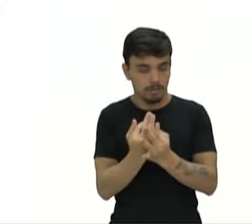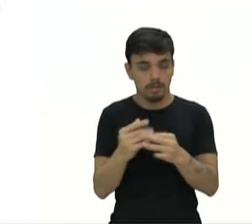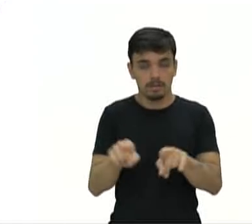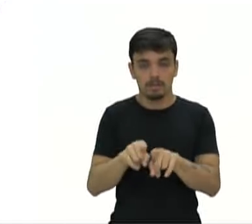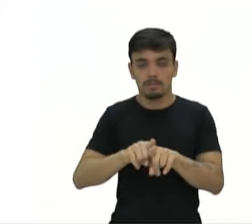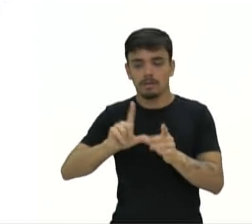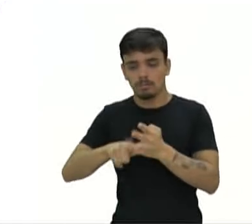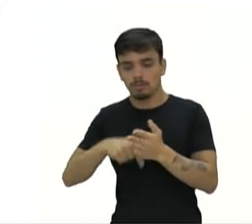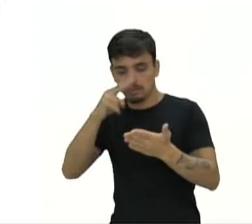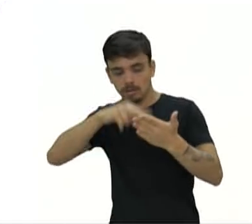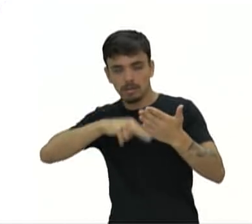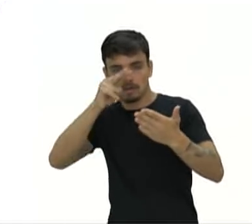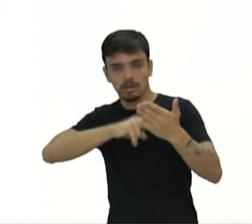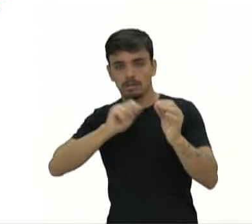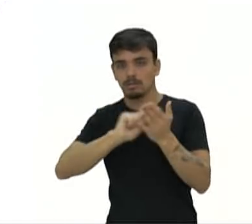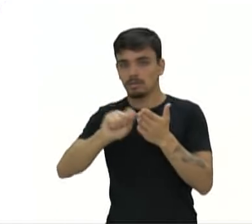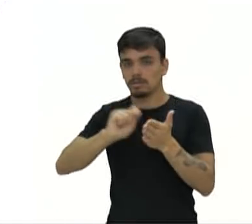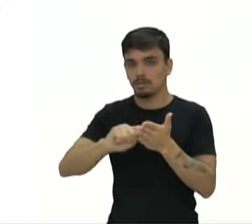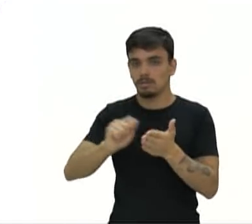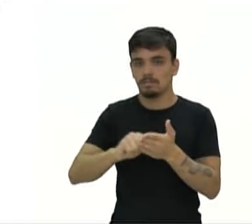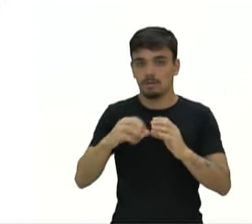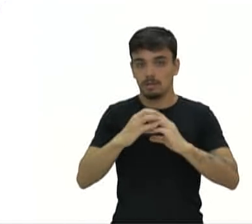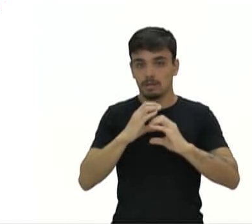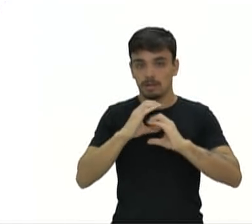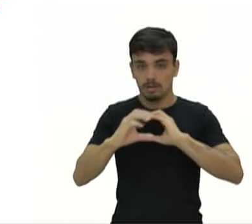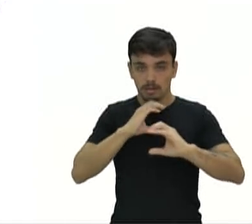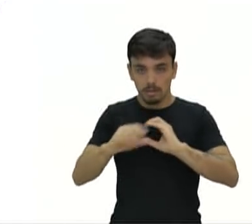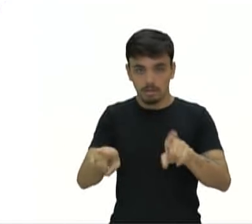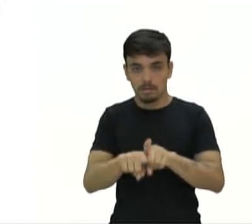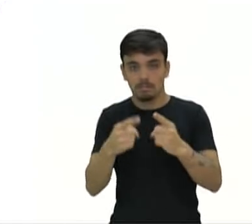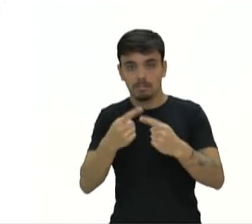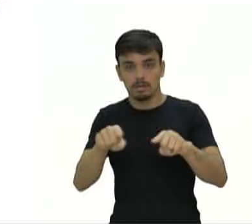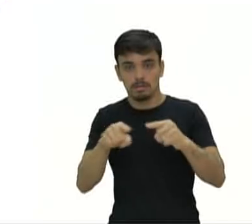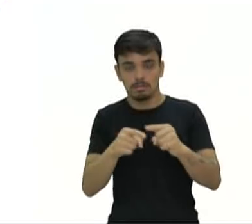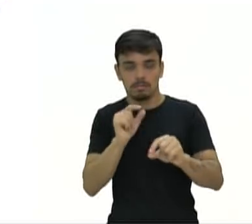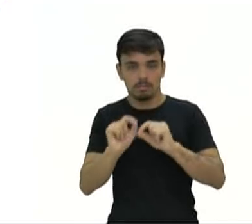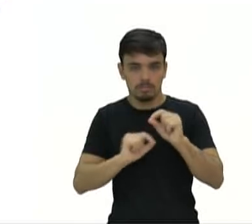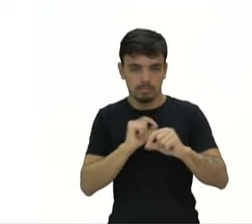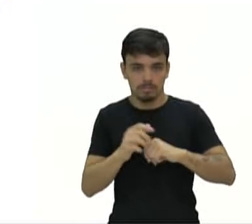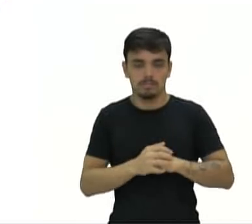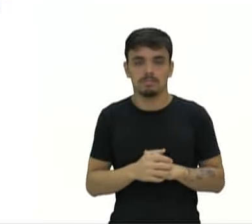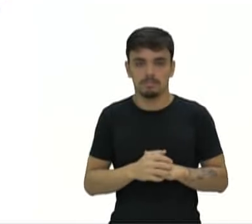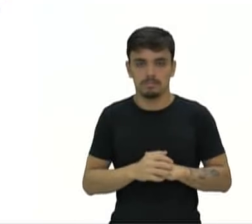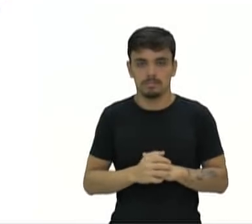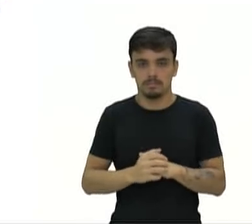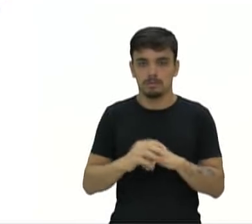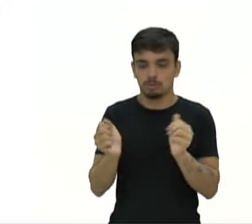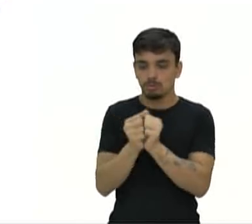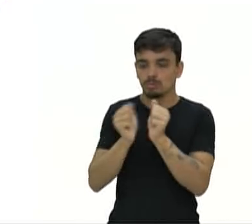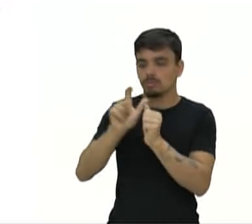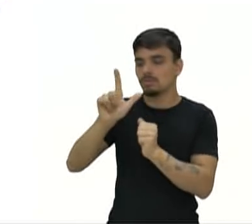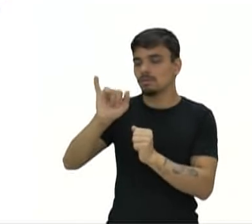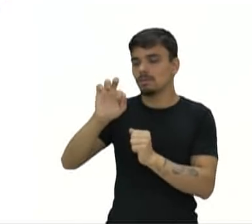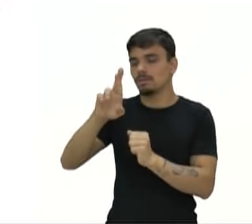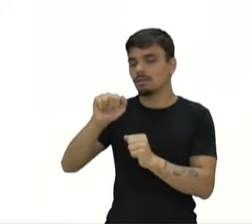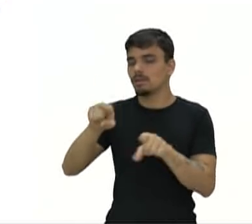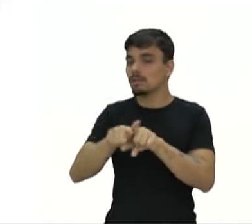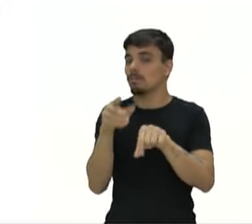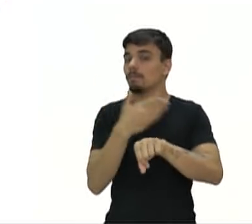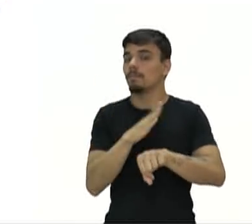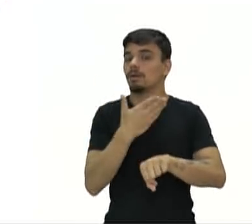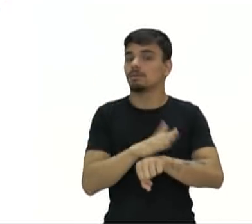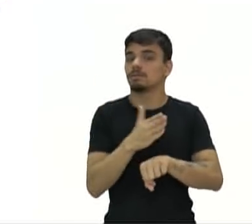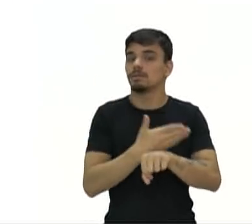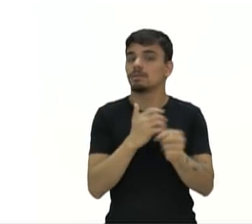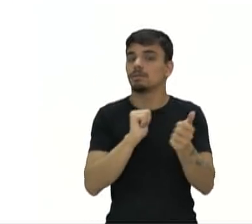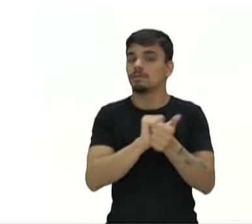e escrever, e contar e cantar, acompanhados da lira, além de praticar esportes. Ó, a origem também da